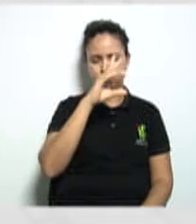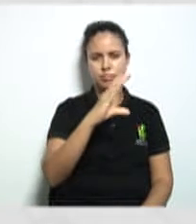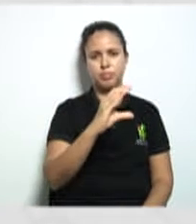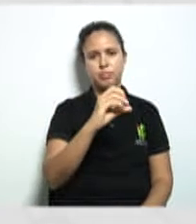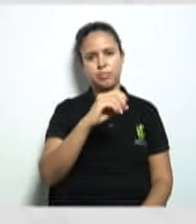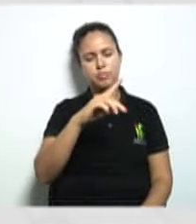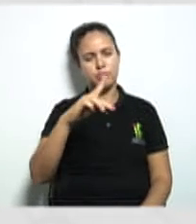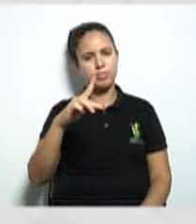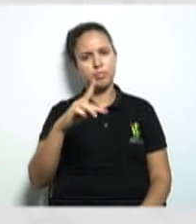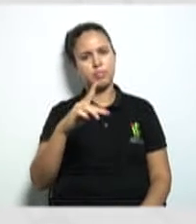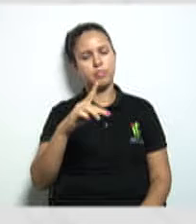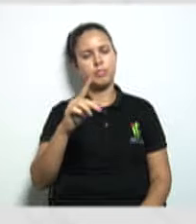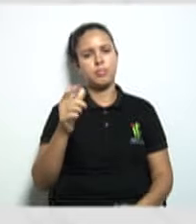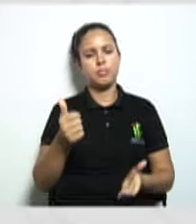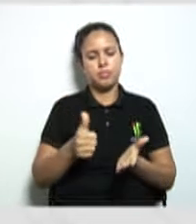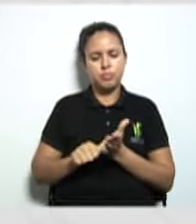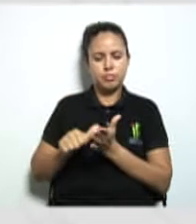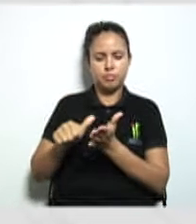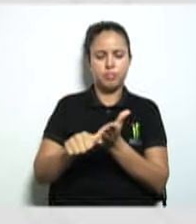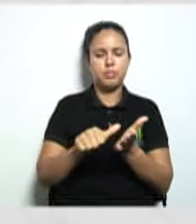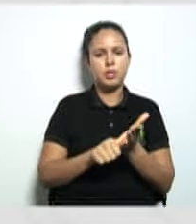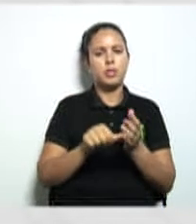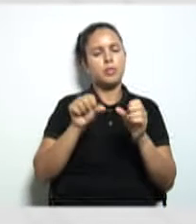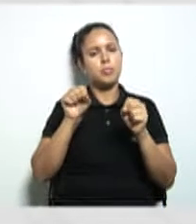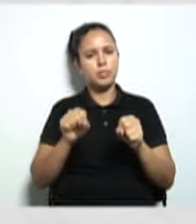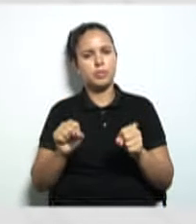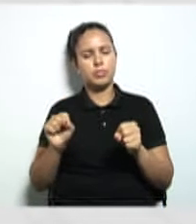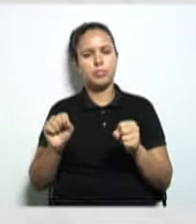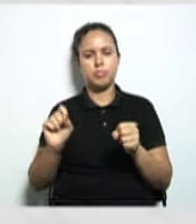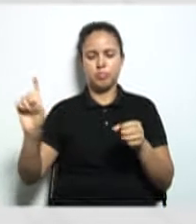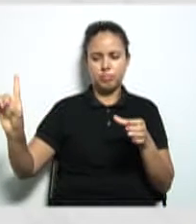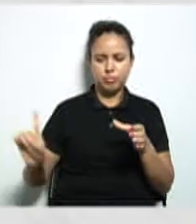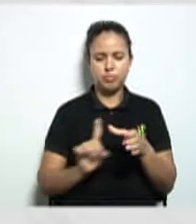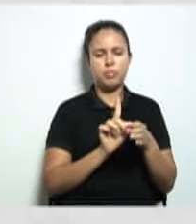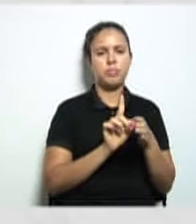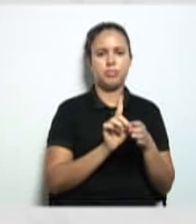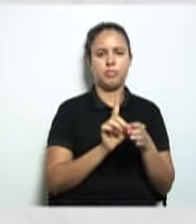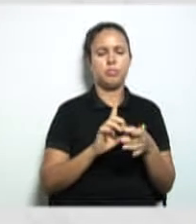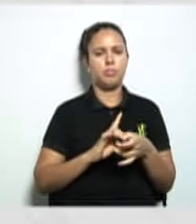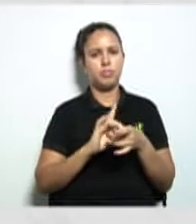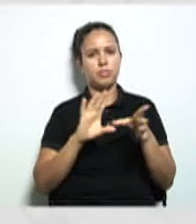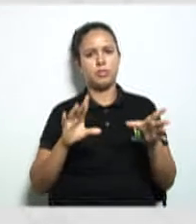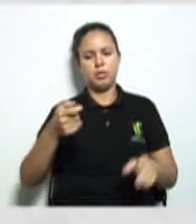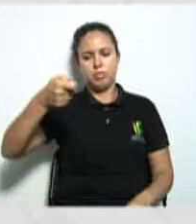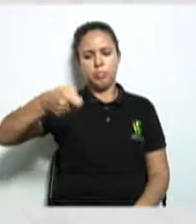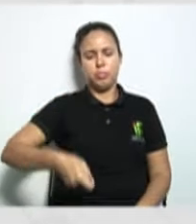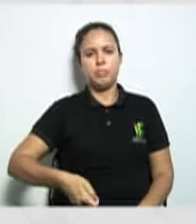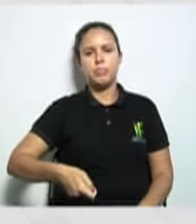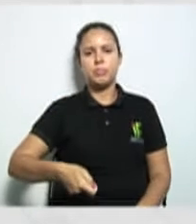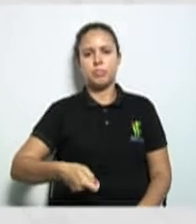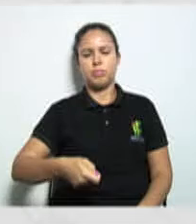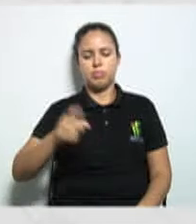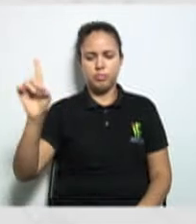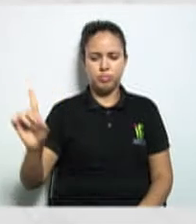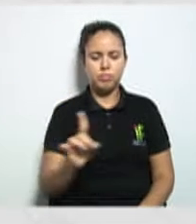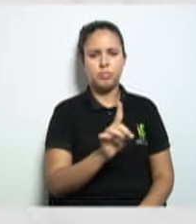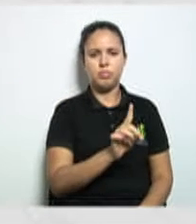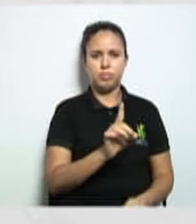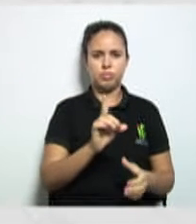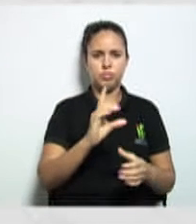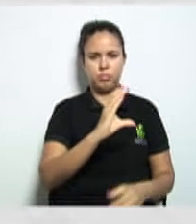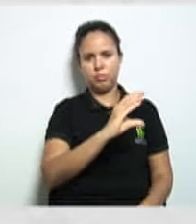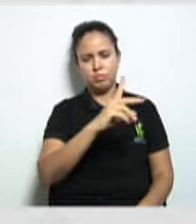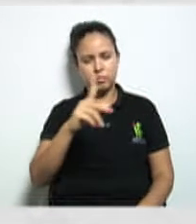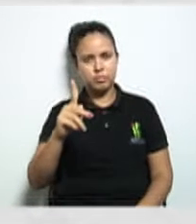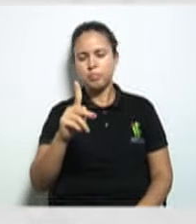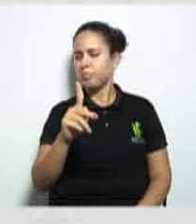seus associados, ele pode participar de forma livre. Ele não é obrigado a participar dessa cooperativa. Não é isso?